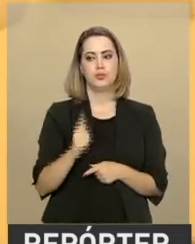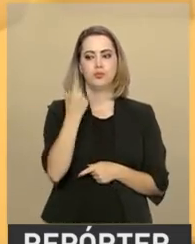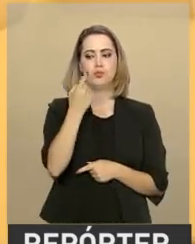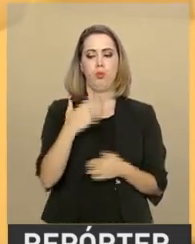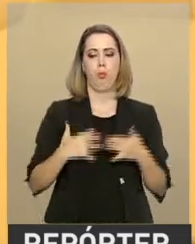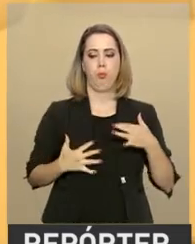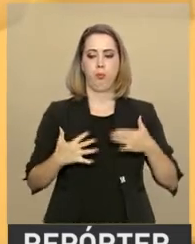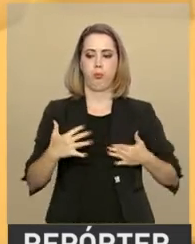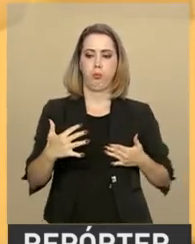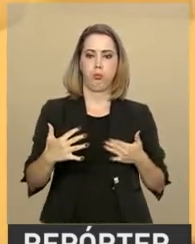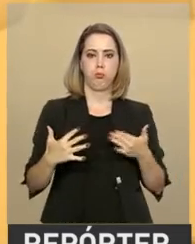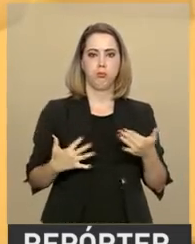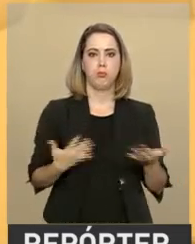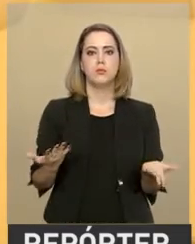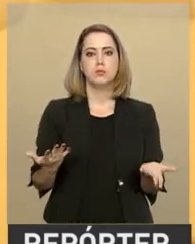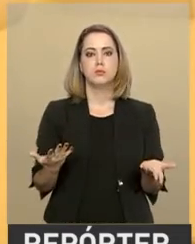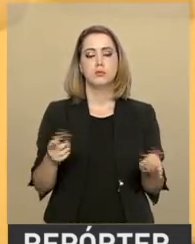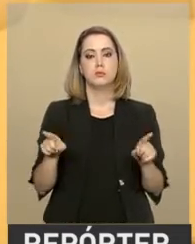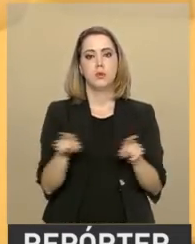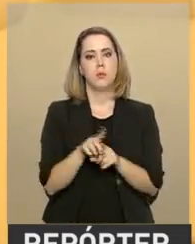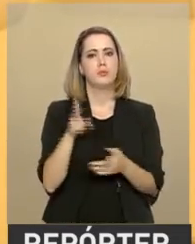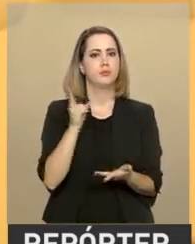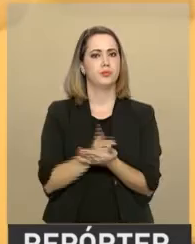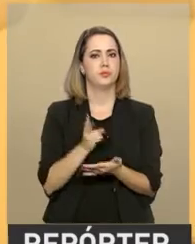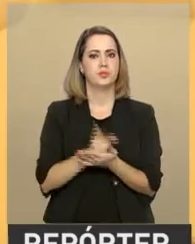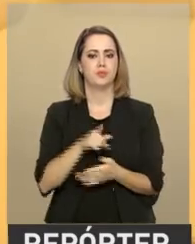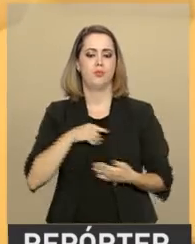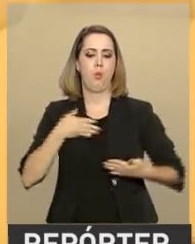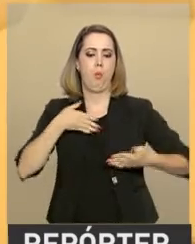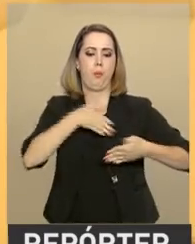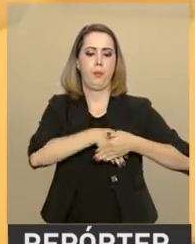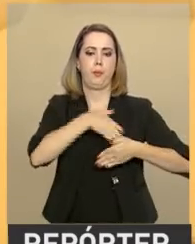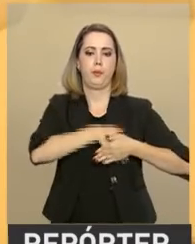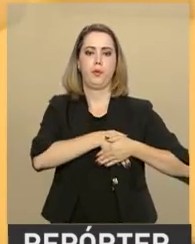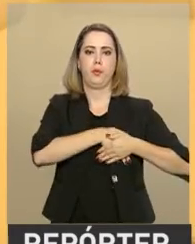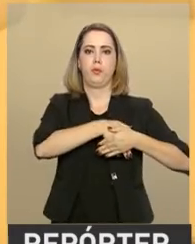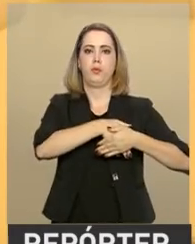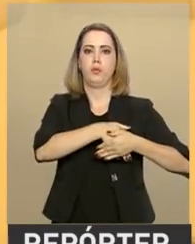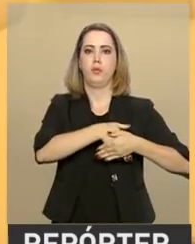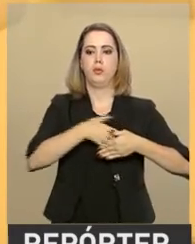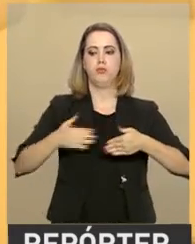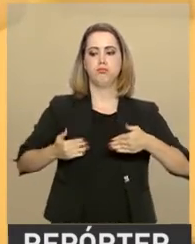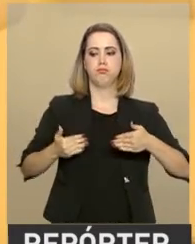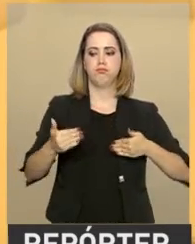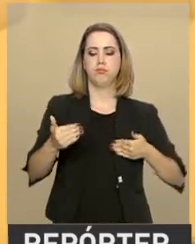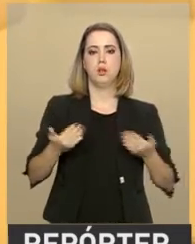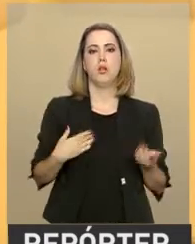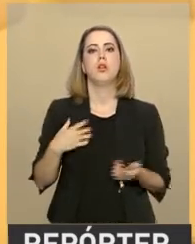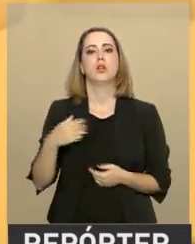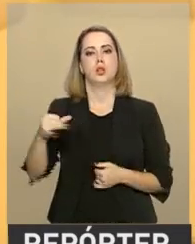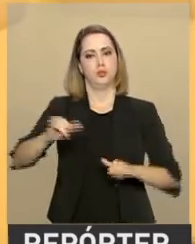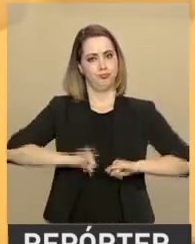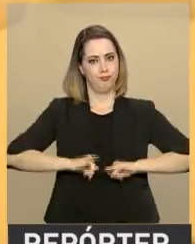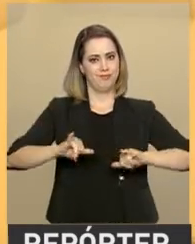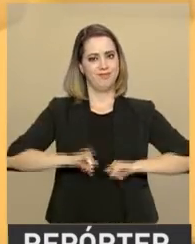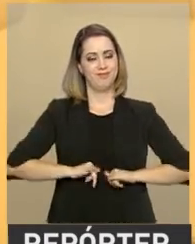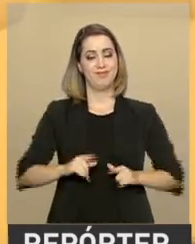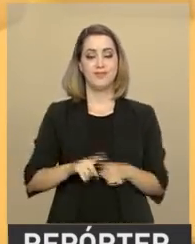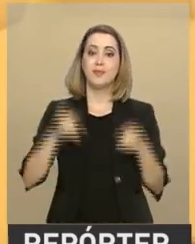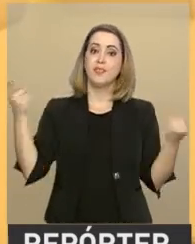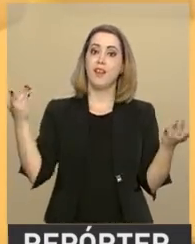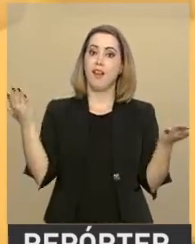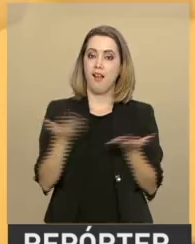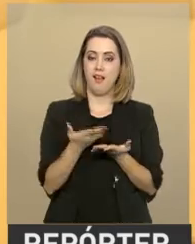mais alto mais baixo mesmo se usando o próprio entendeu mesmo assim no momento sofri muito mas agora eu tô